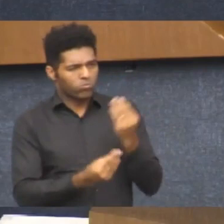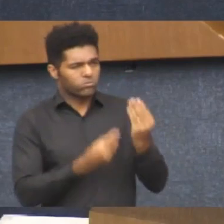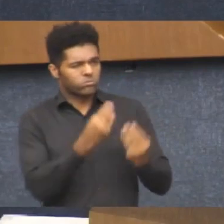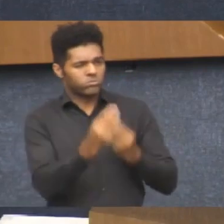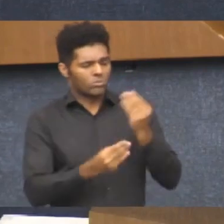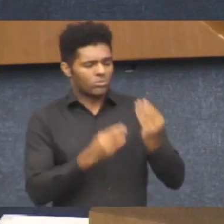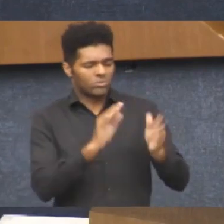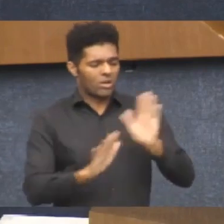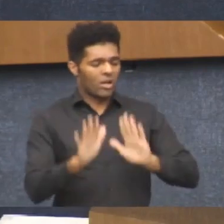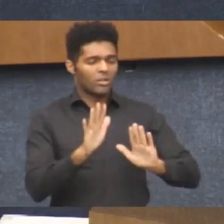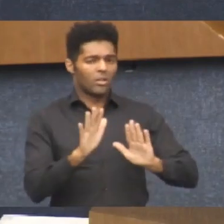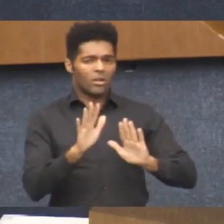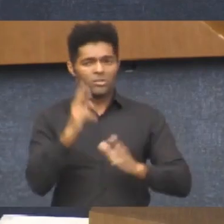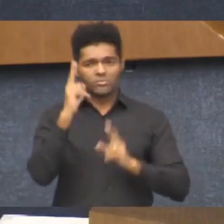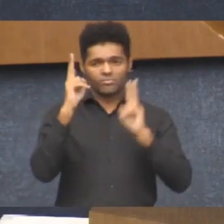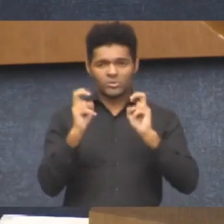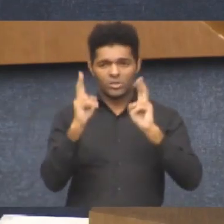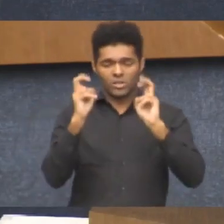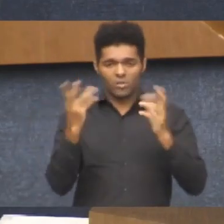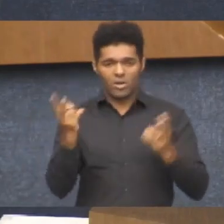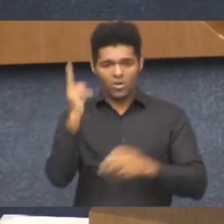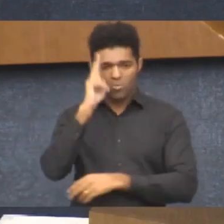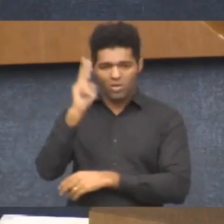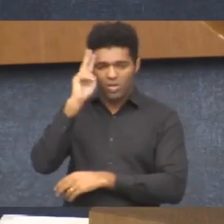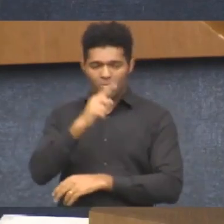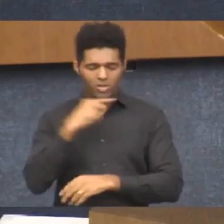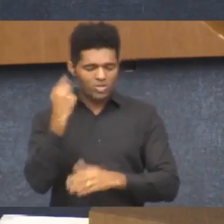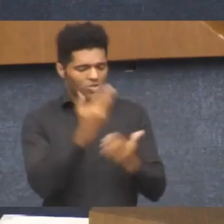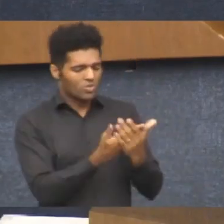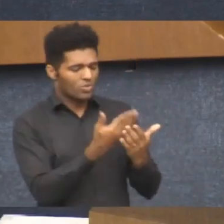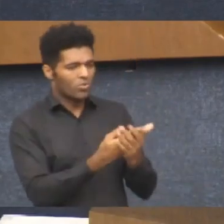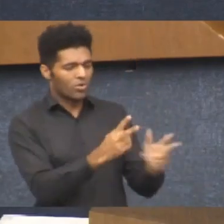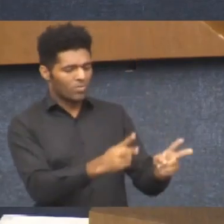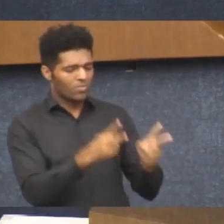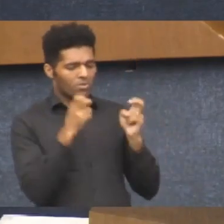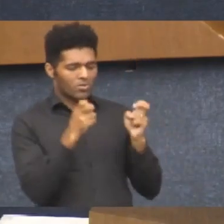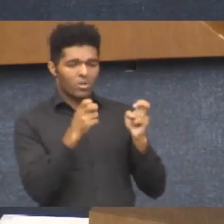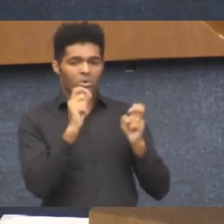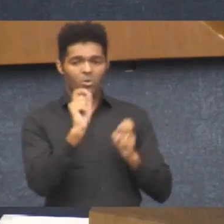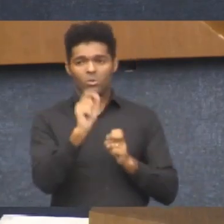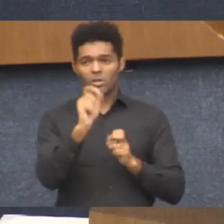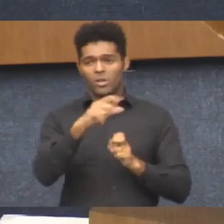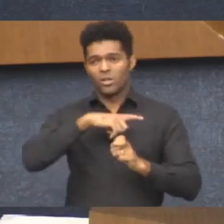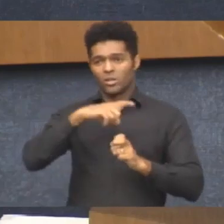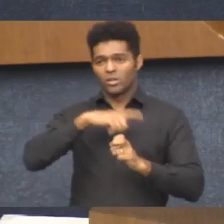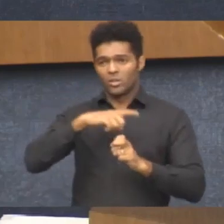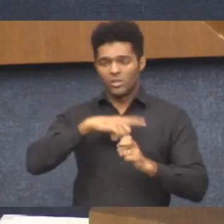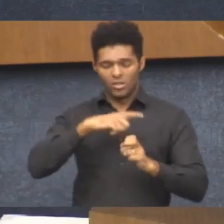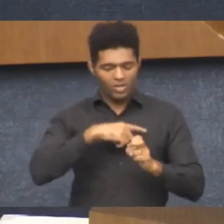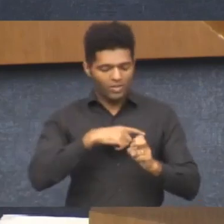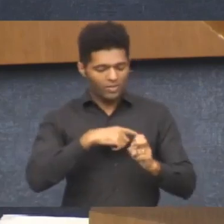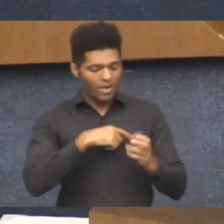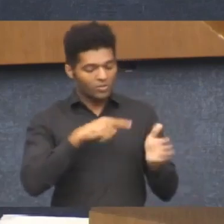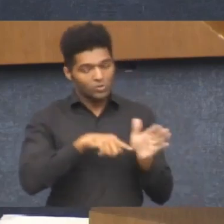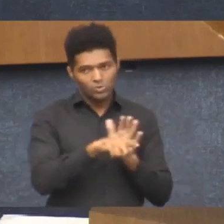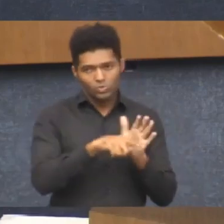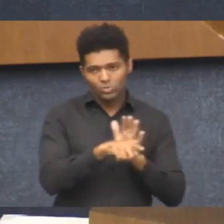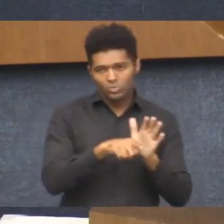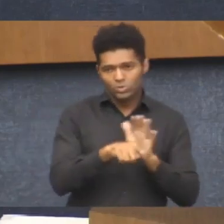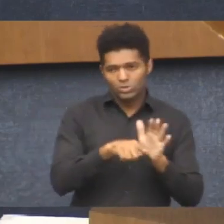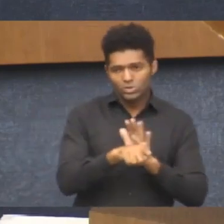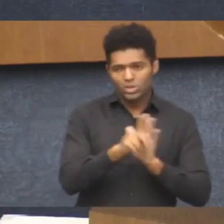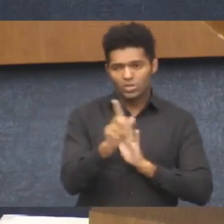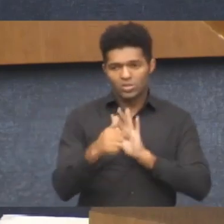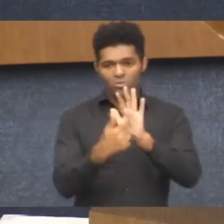aquilo, eu me lembro que a gente estudou e percebeu que havia boas evidências de que um